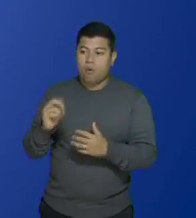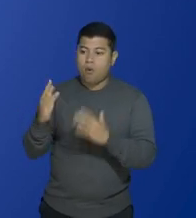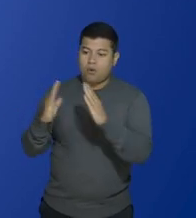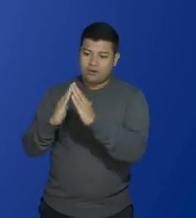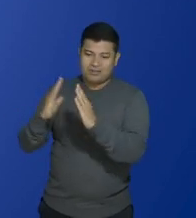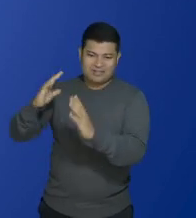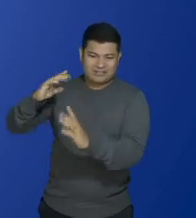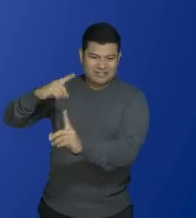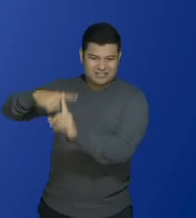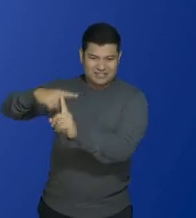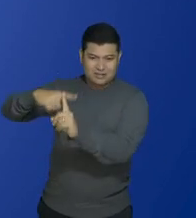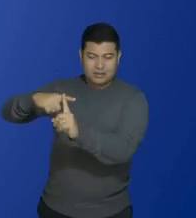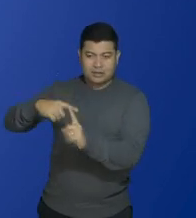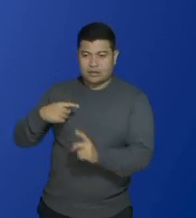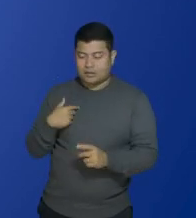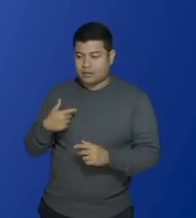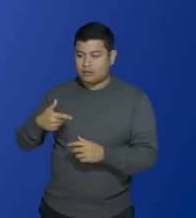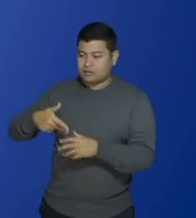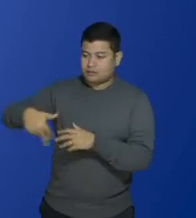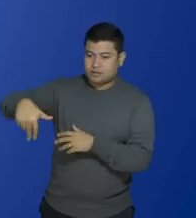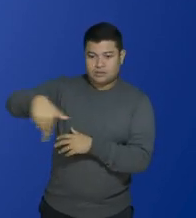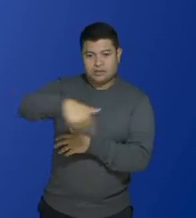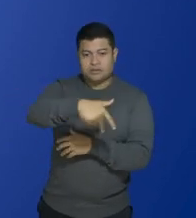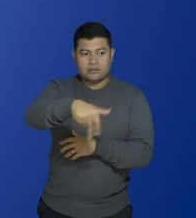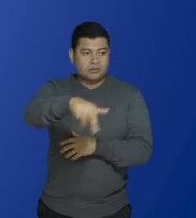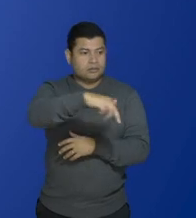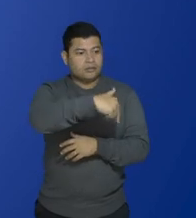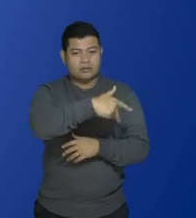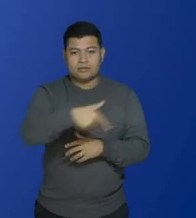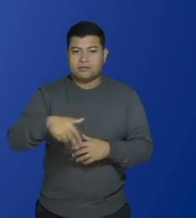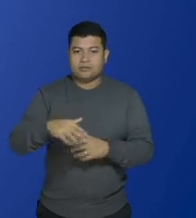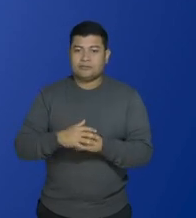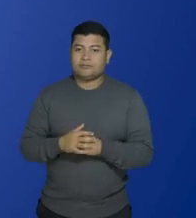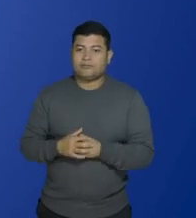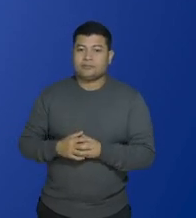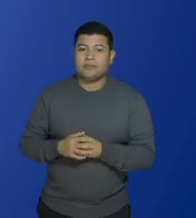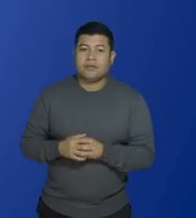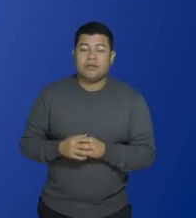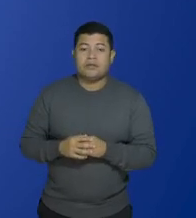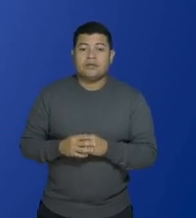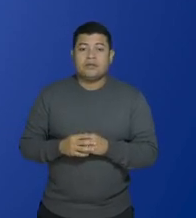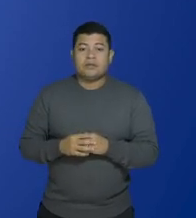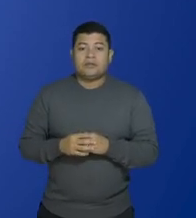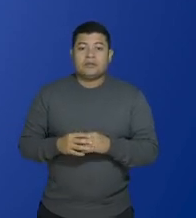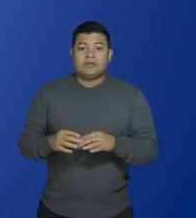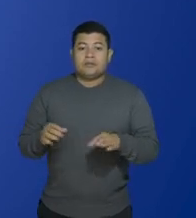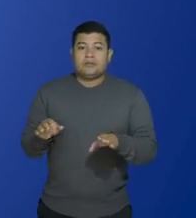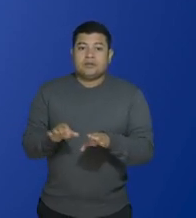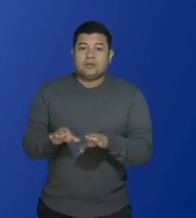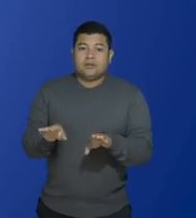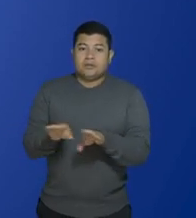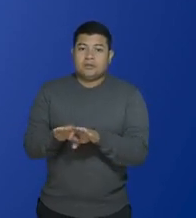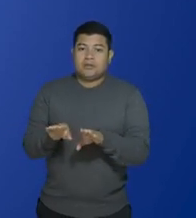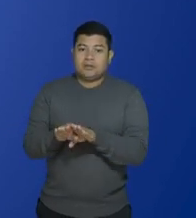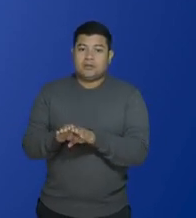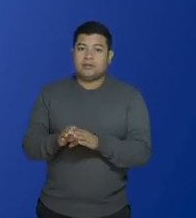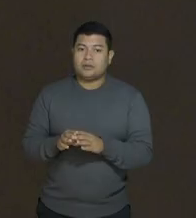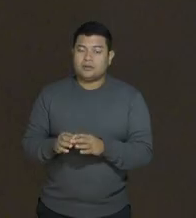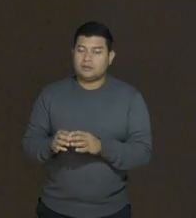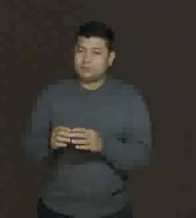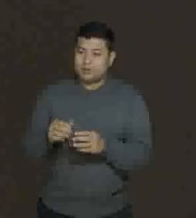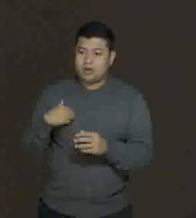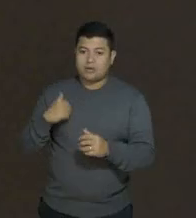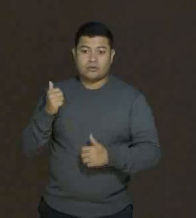Né? Corre escala em demasia, em situações nas quais isto é inadequado. Né?